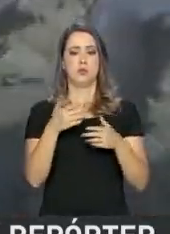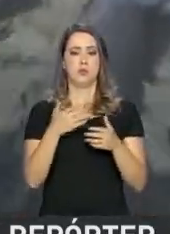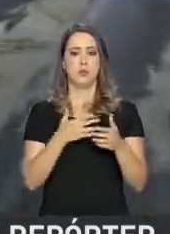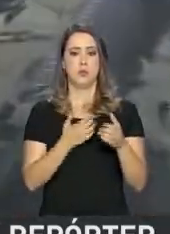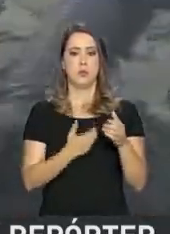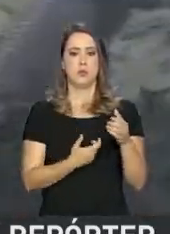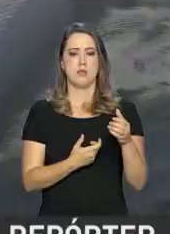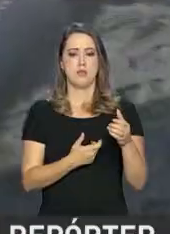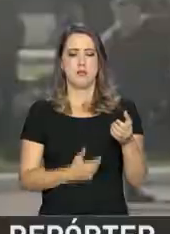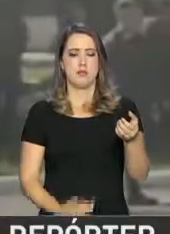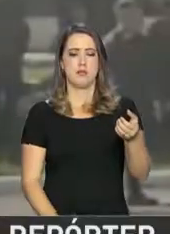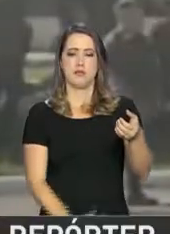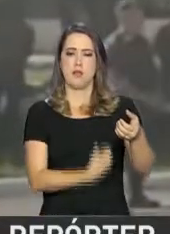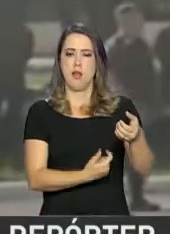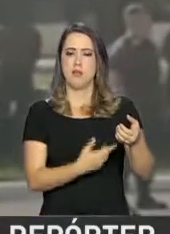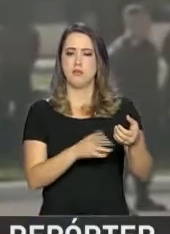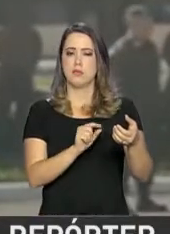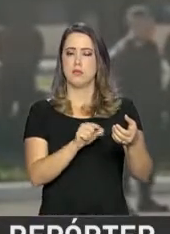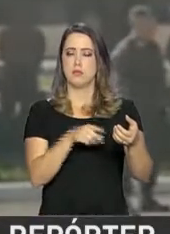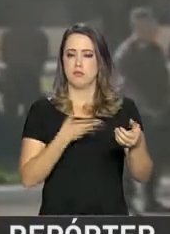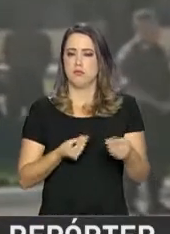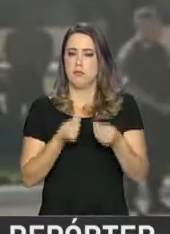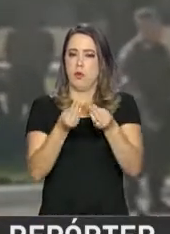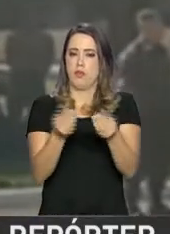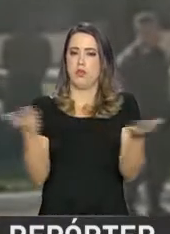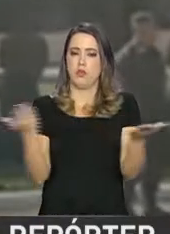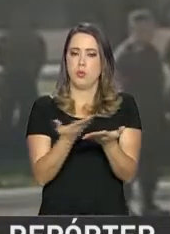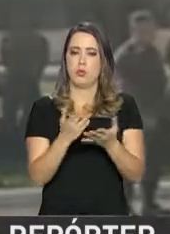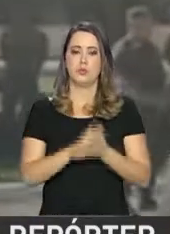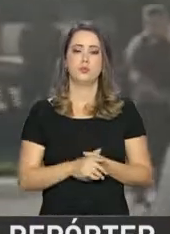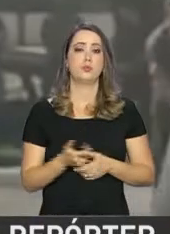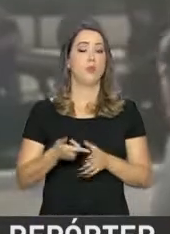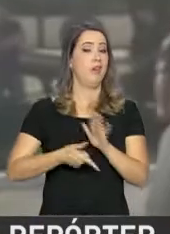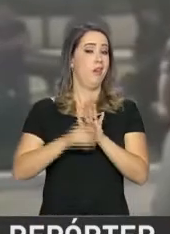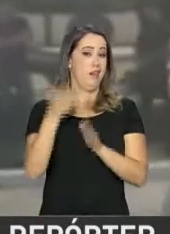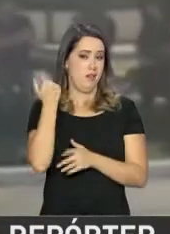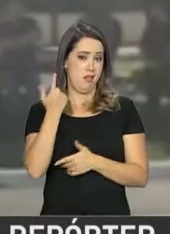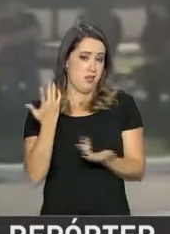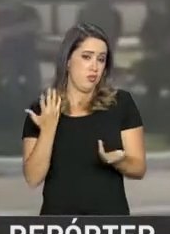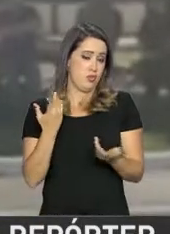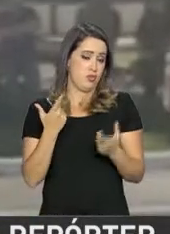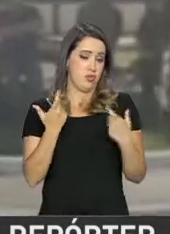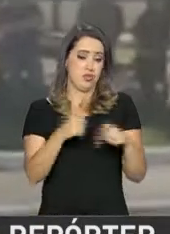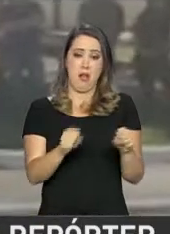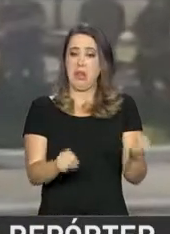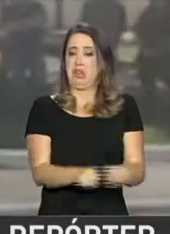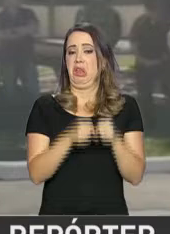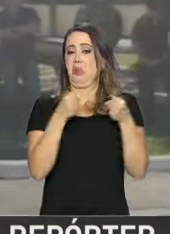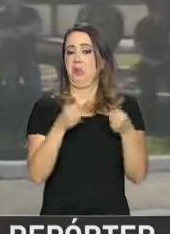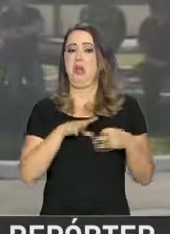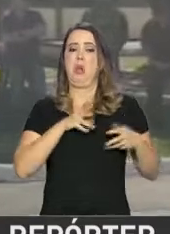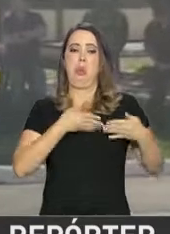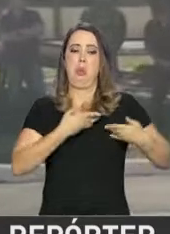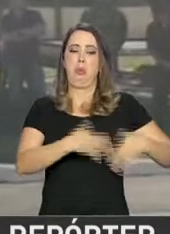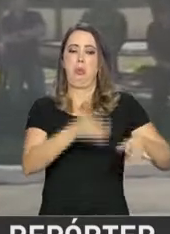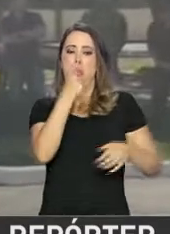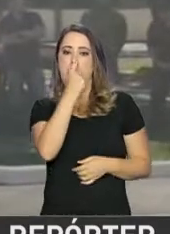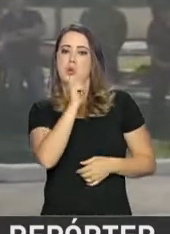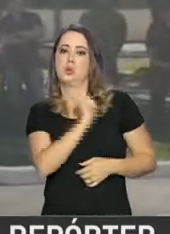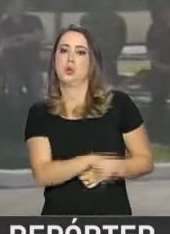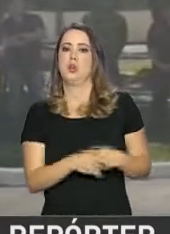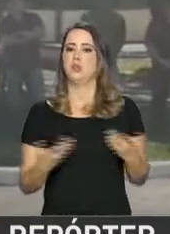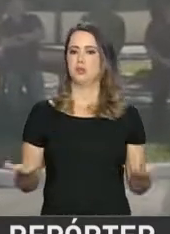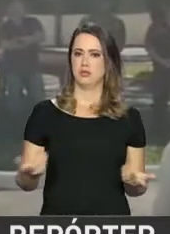que estão sendo entregues hoje em outros tempos esse tipo de armamento seria apreendido e teria um outro destino seria a destruição são fuzis